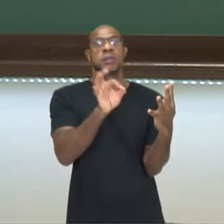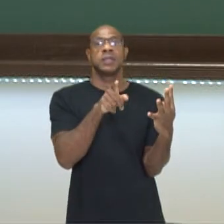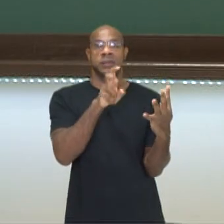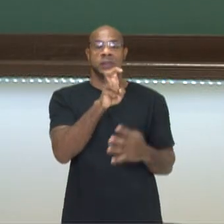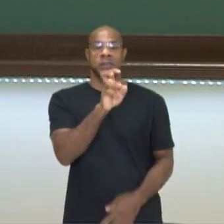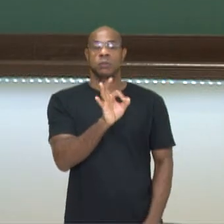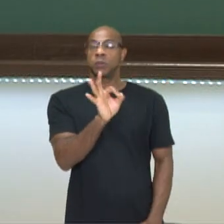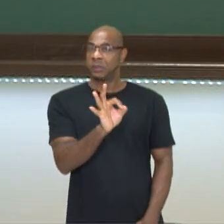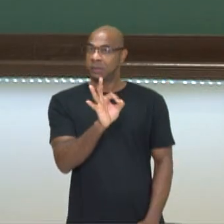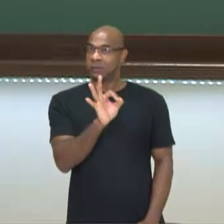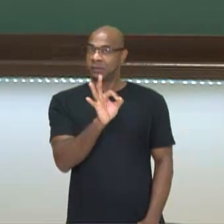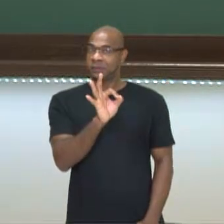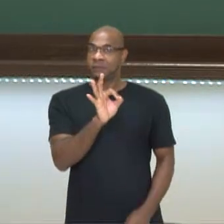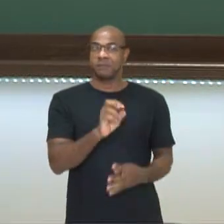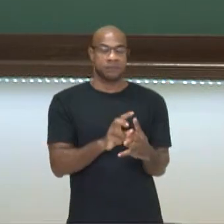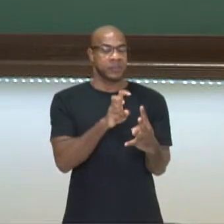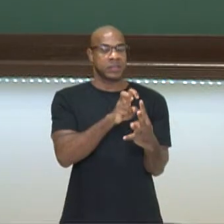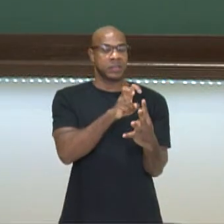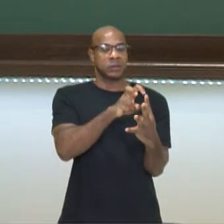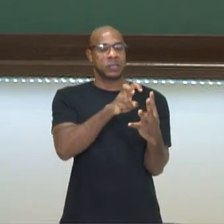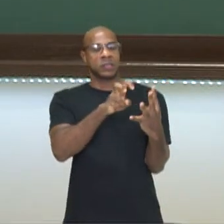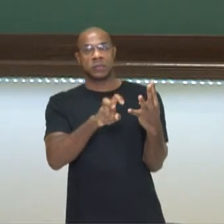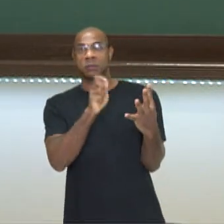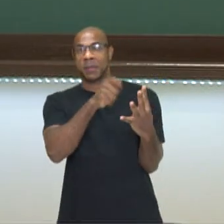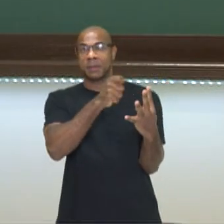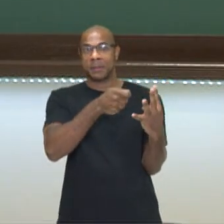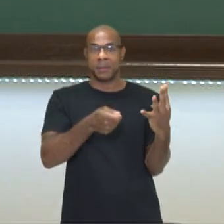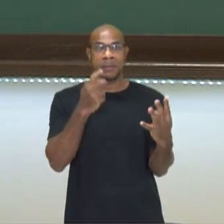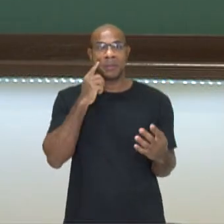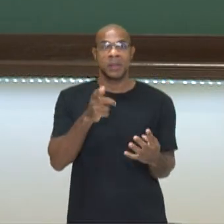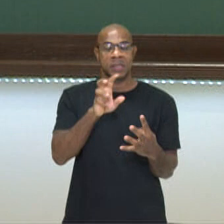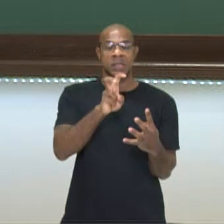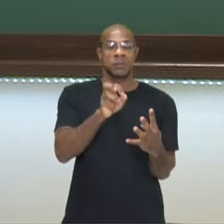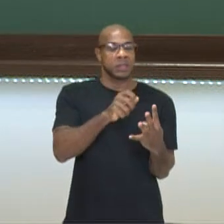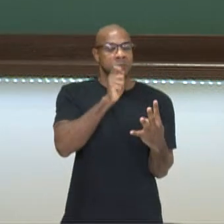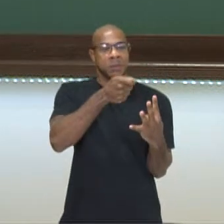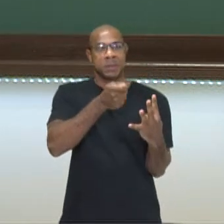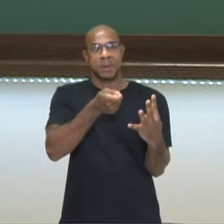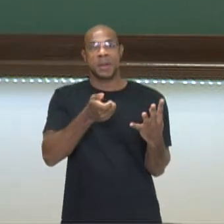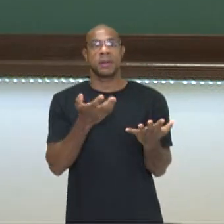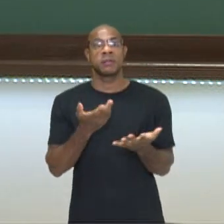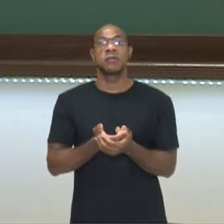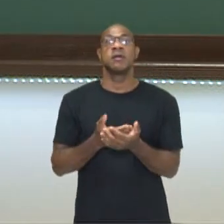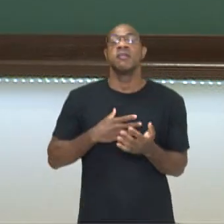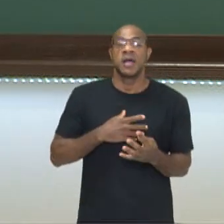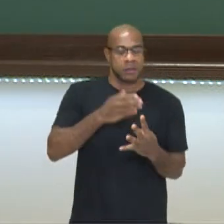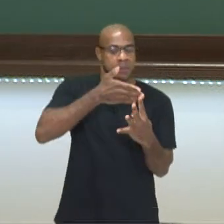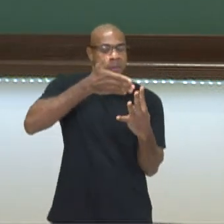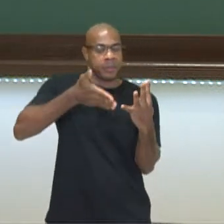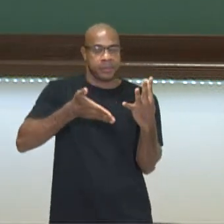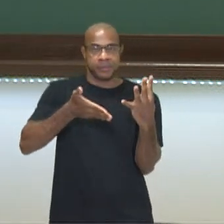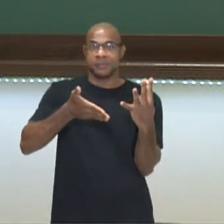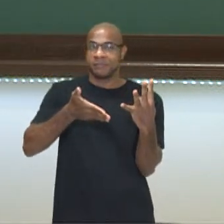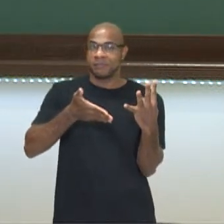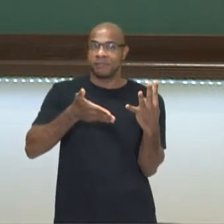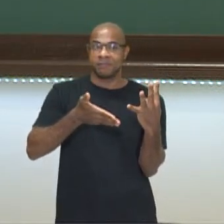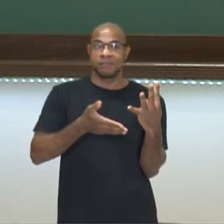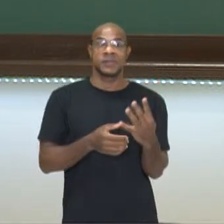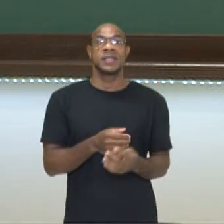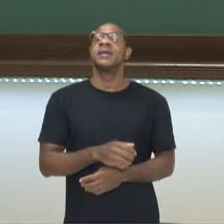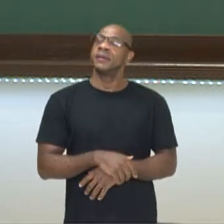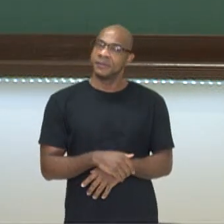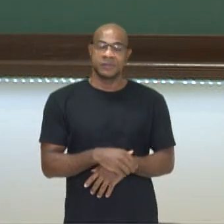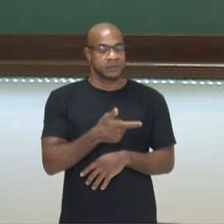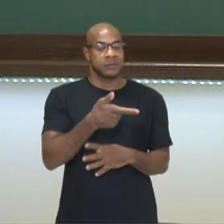entender? Se eu for pagar esse valor sem juros, R$100, eu vou dividir em 4 parcelas. 100 dividido por